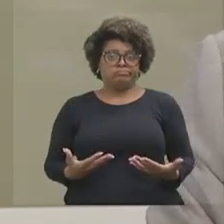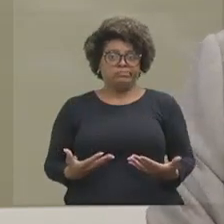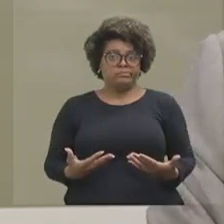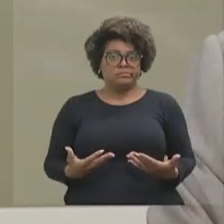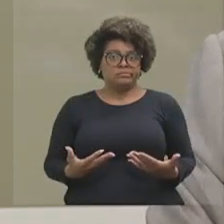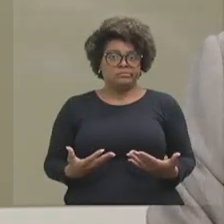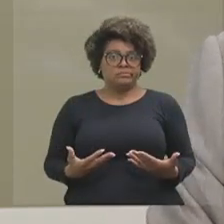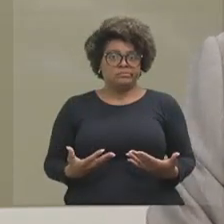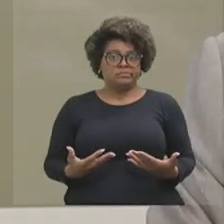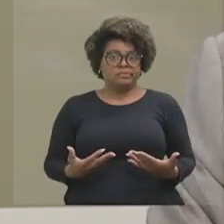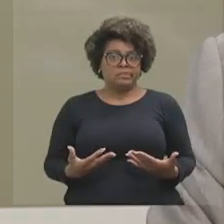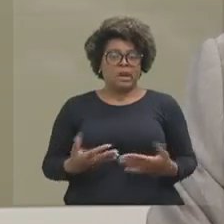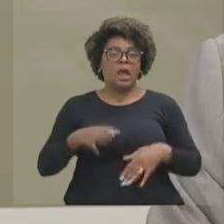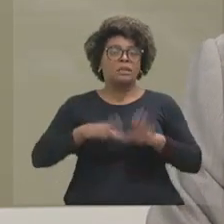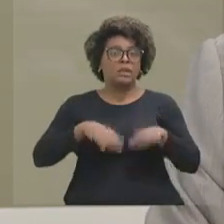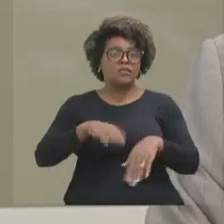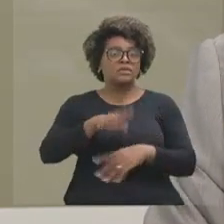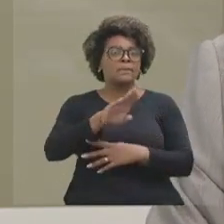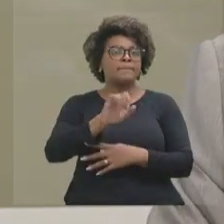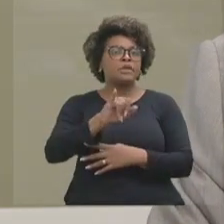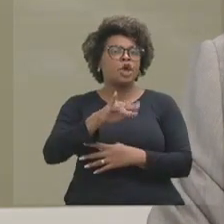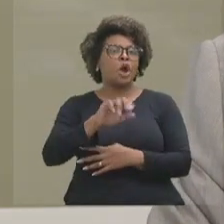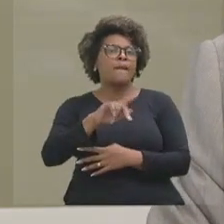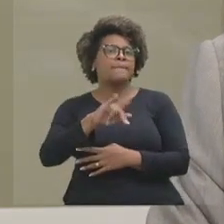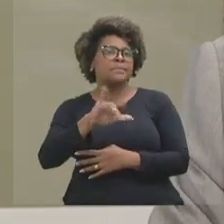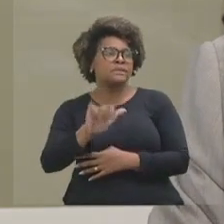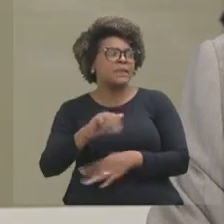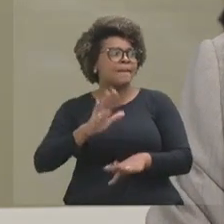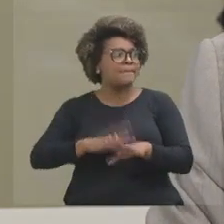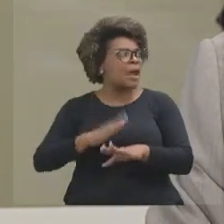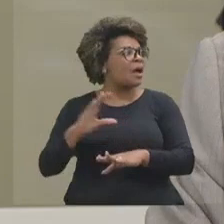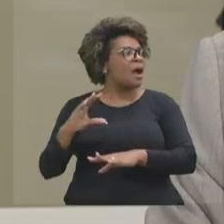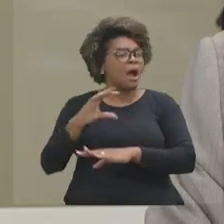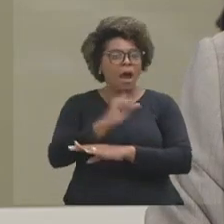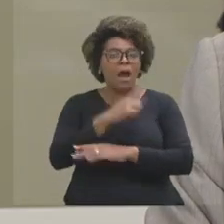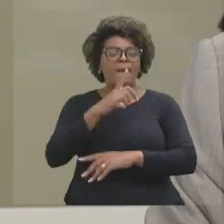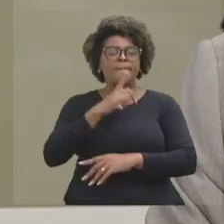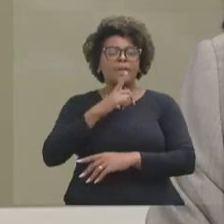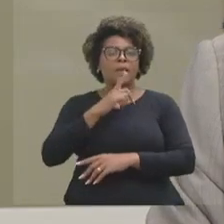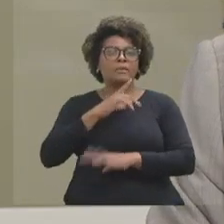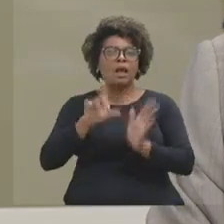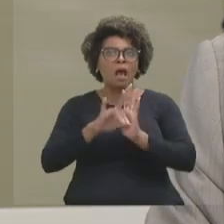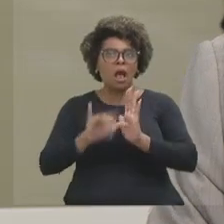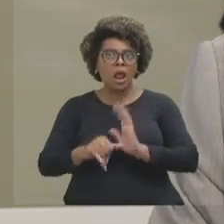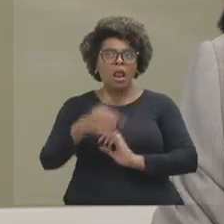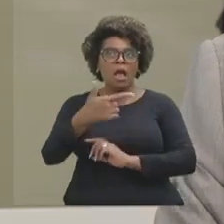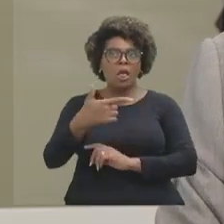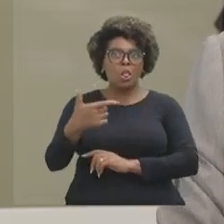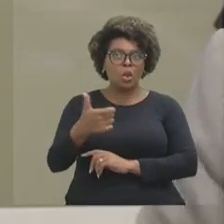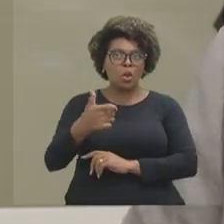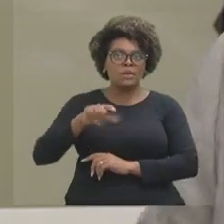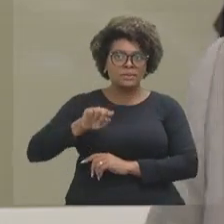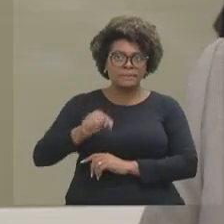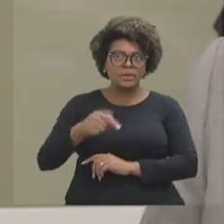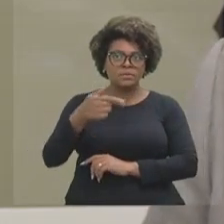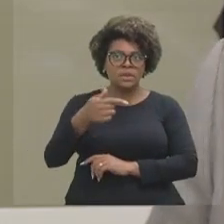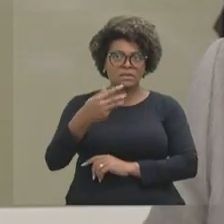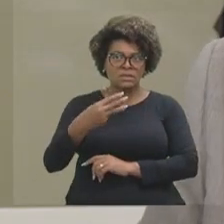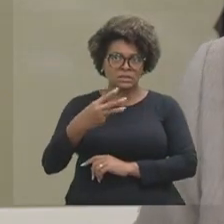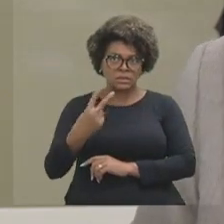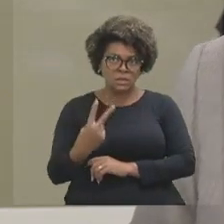as biópsias serem mais ágeis para poder ter observância da lei federal 12.732 de